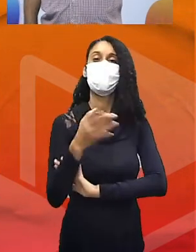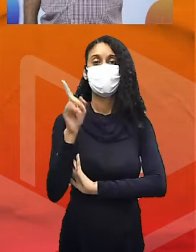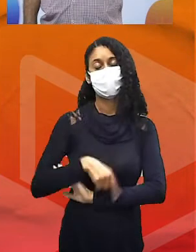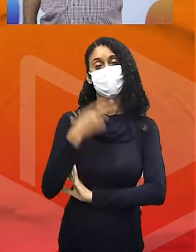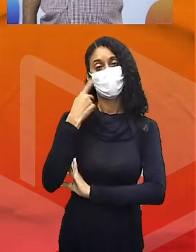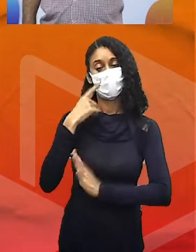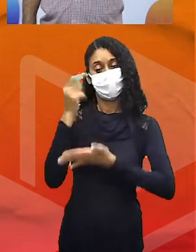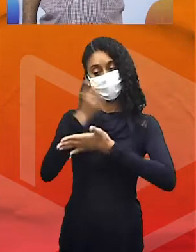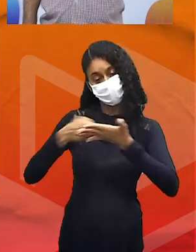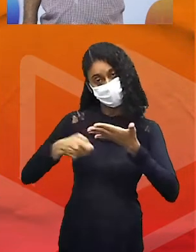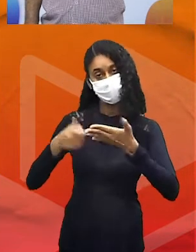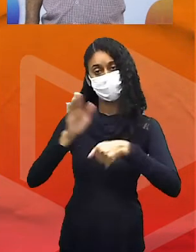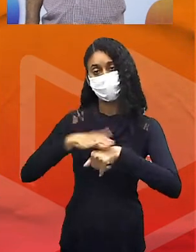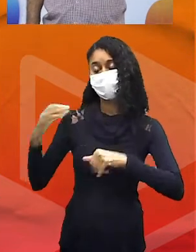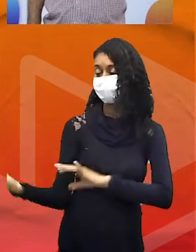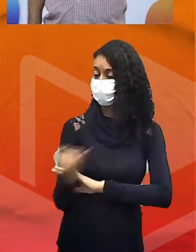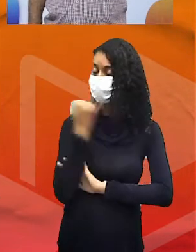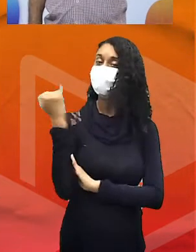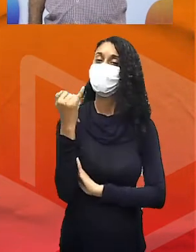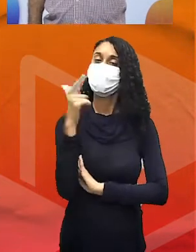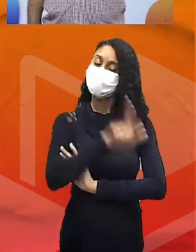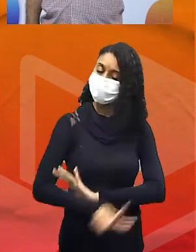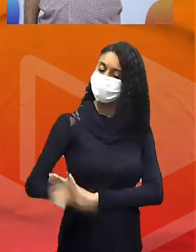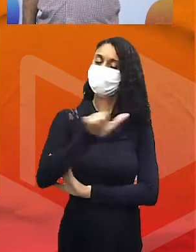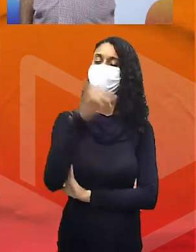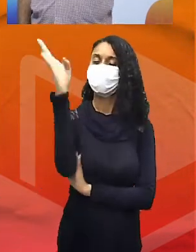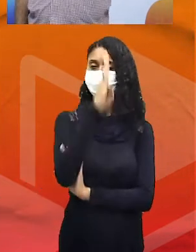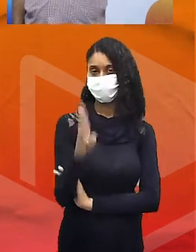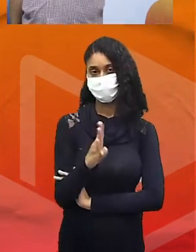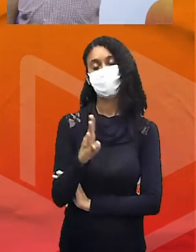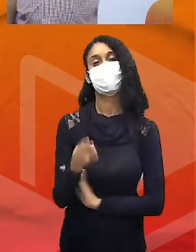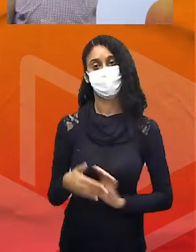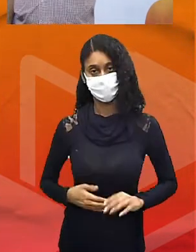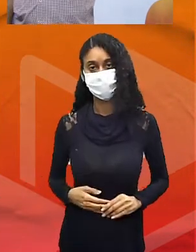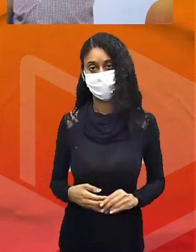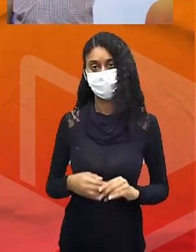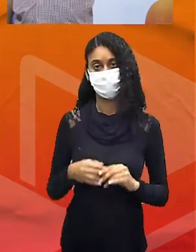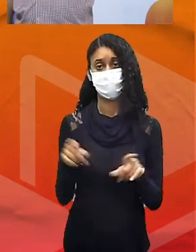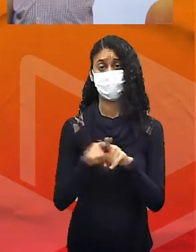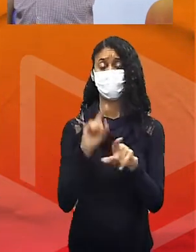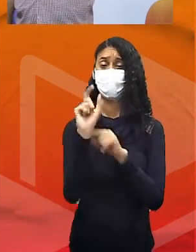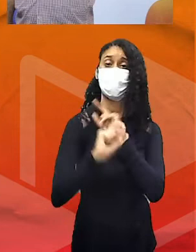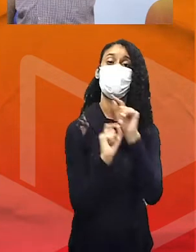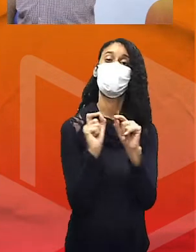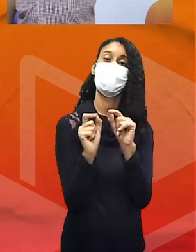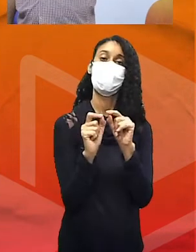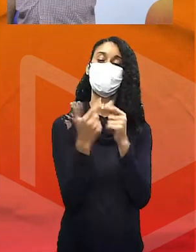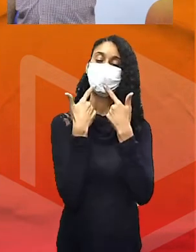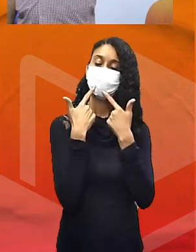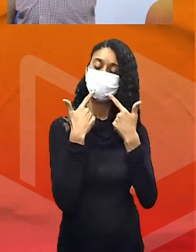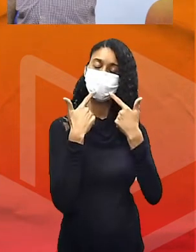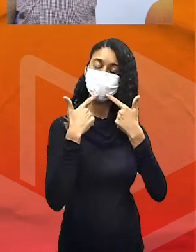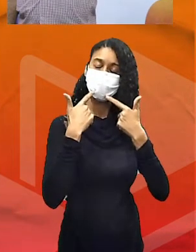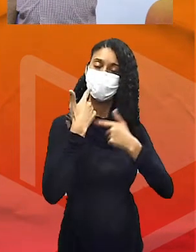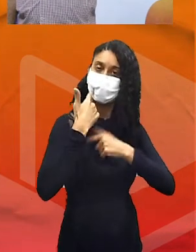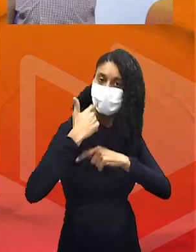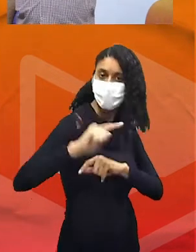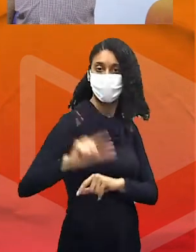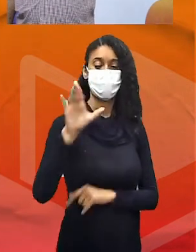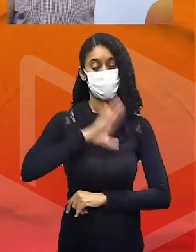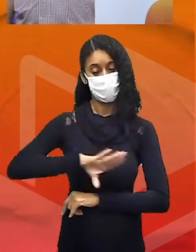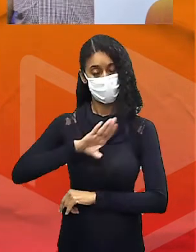maior escritor da literatura brasileira e um dos maiores escritores da língua portuguesa. Tá?